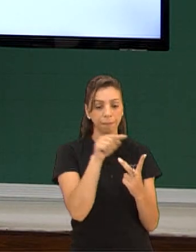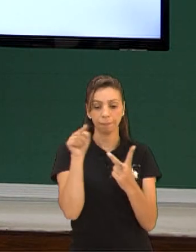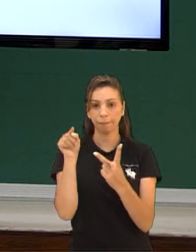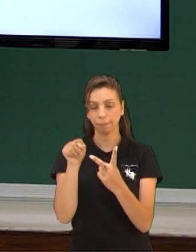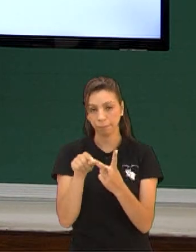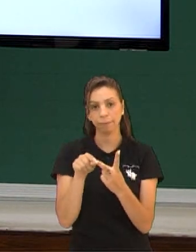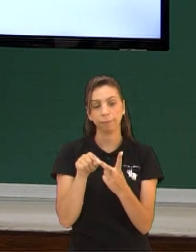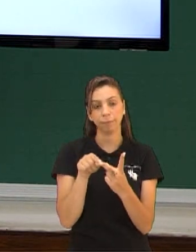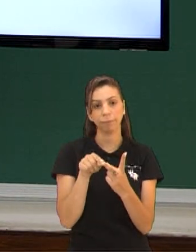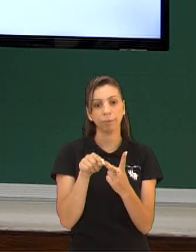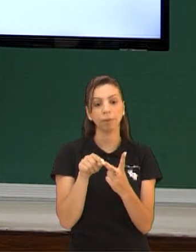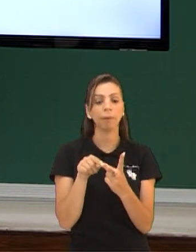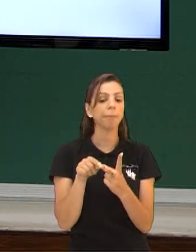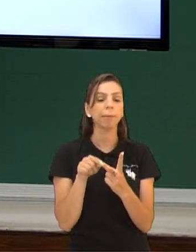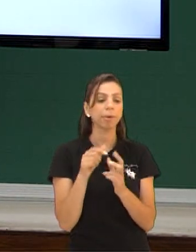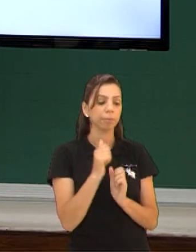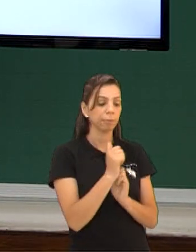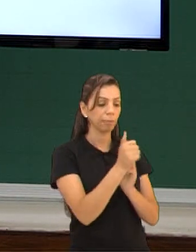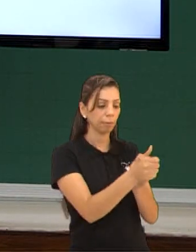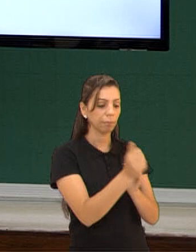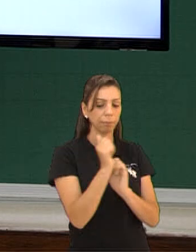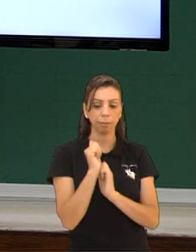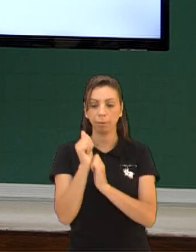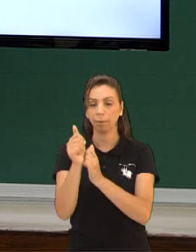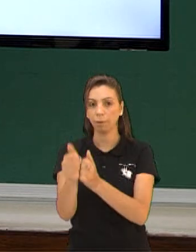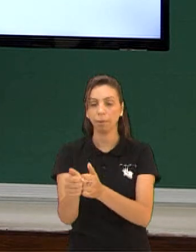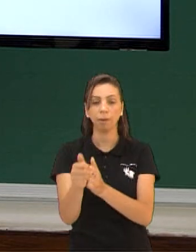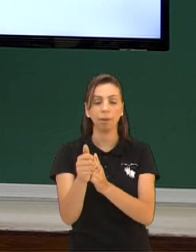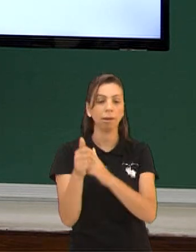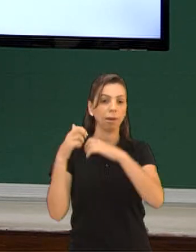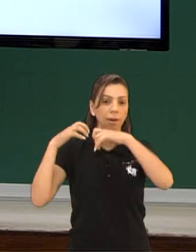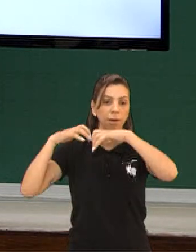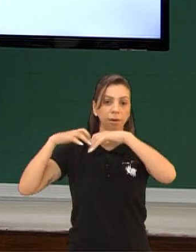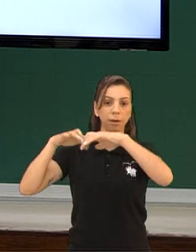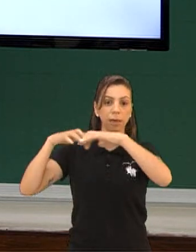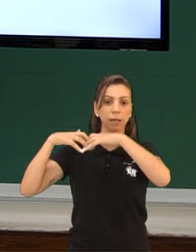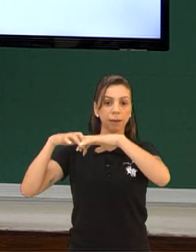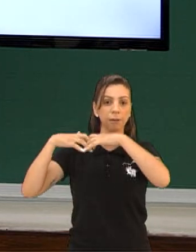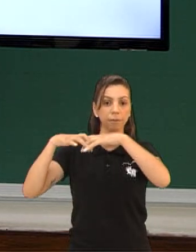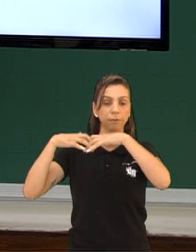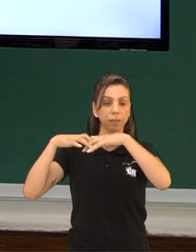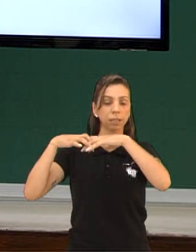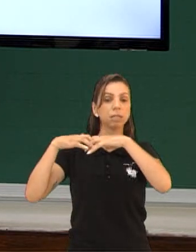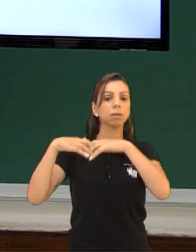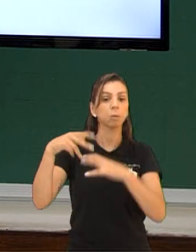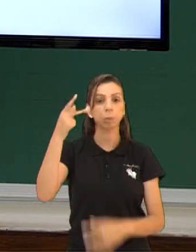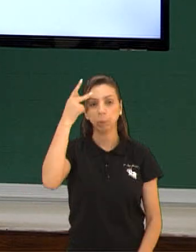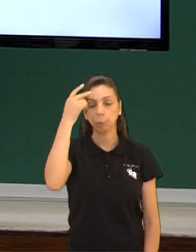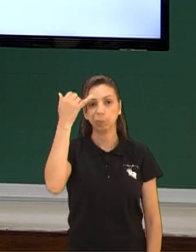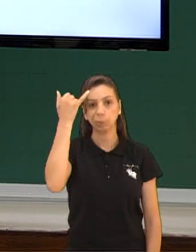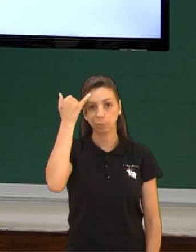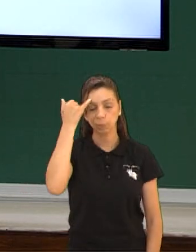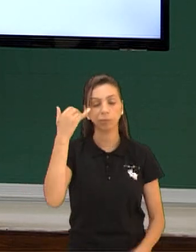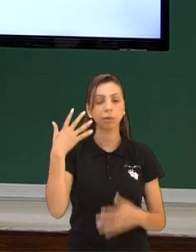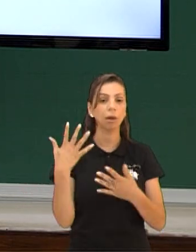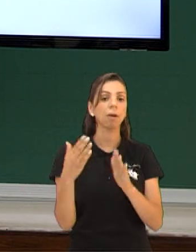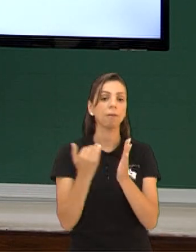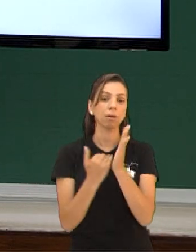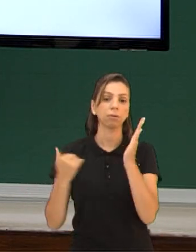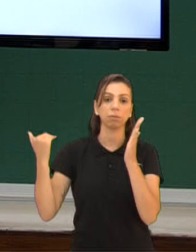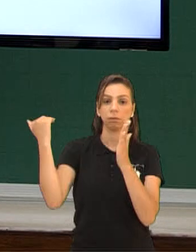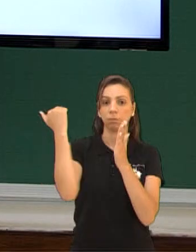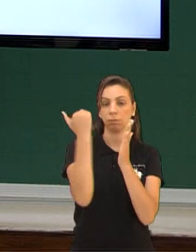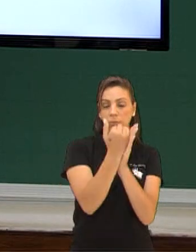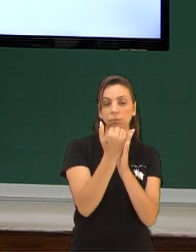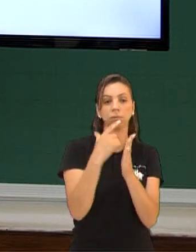mostrar para onde que vai a reflexão do Kant. É uma reflexão que vai tentar superar essa dicotomia